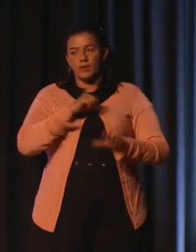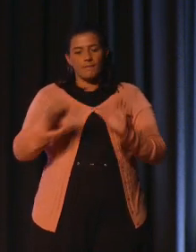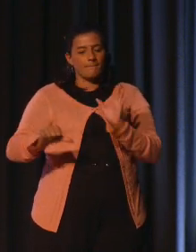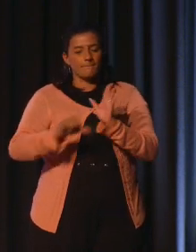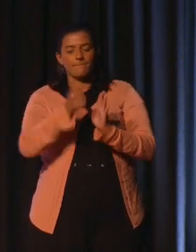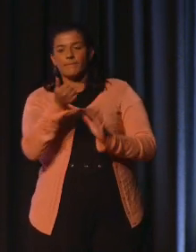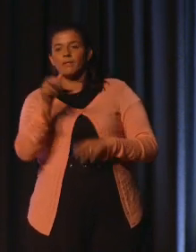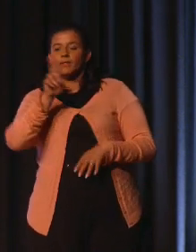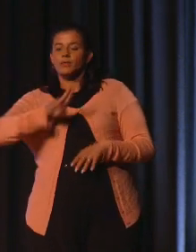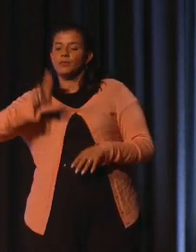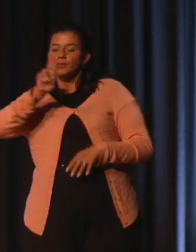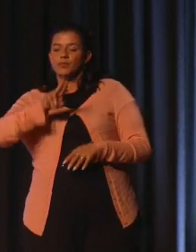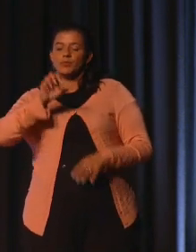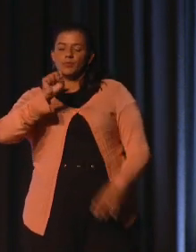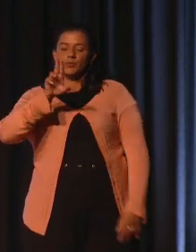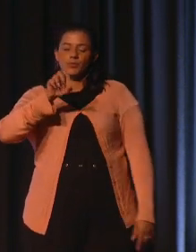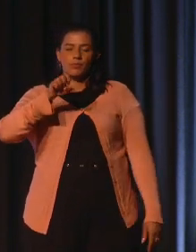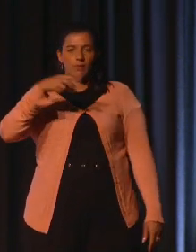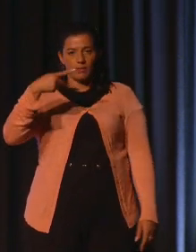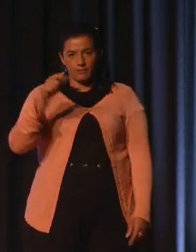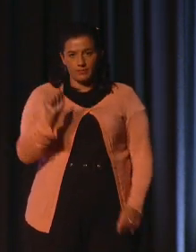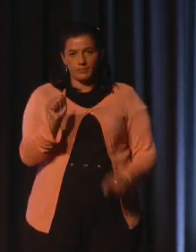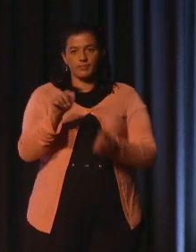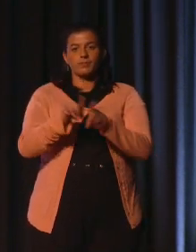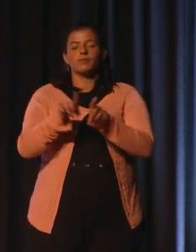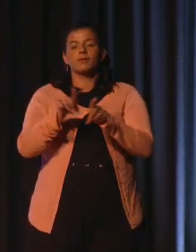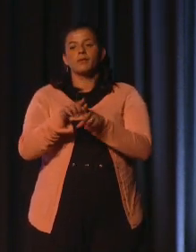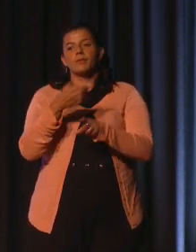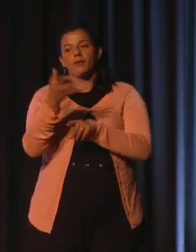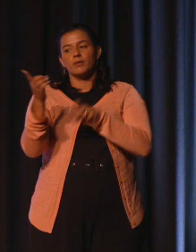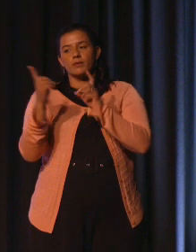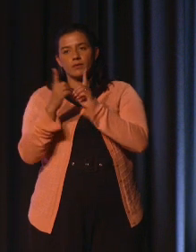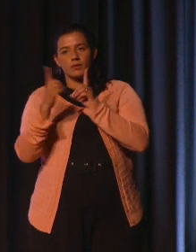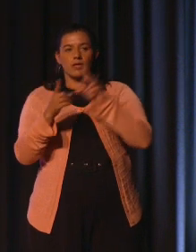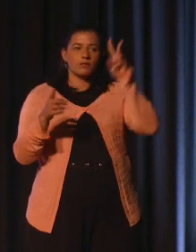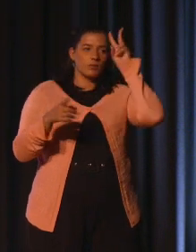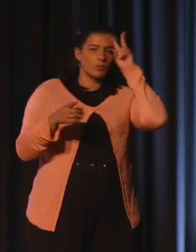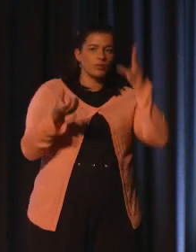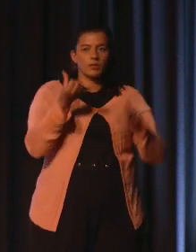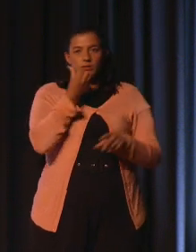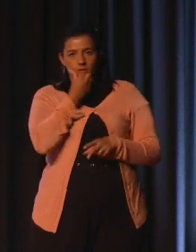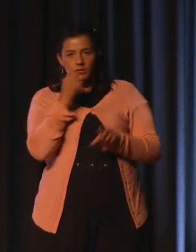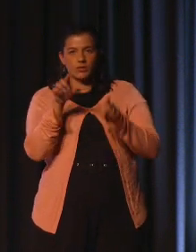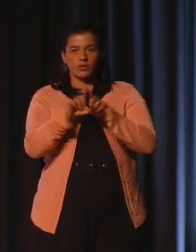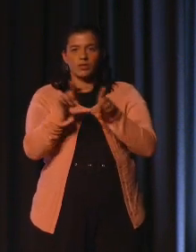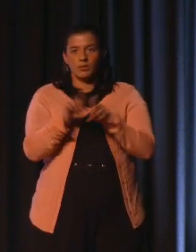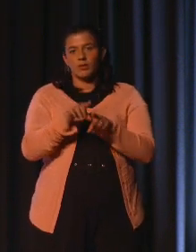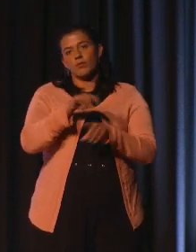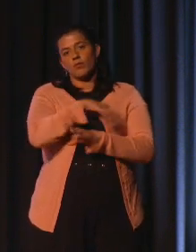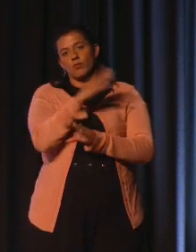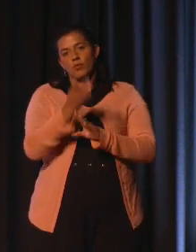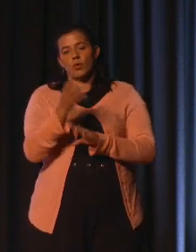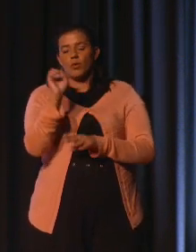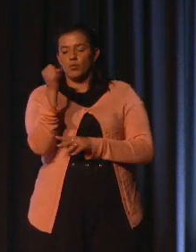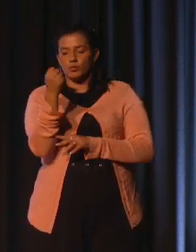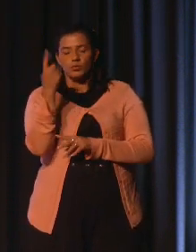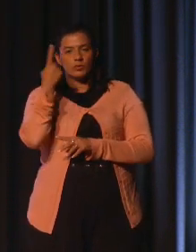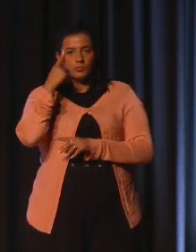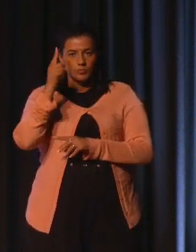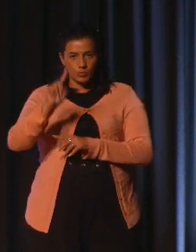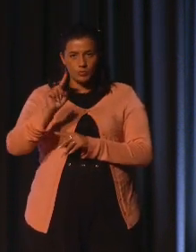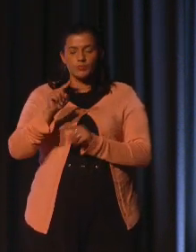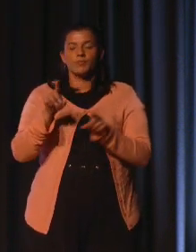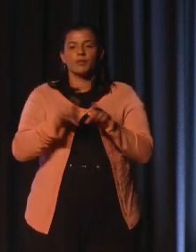e em uso do emicizumab, tá? Então, o atendimento lá da consulta é de segunda a sexta, tem uma farmacêutica 8 horas por dia. As